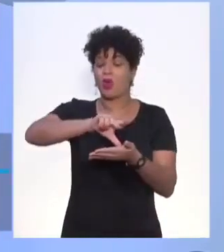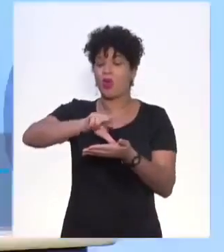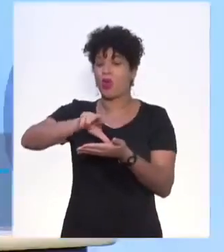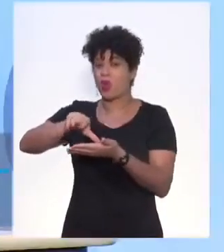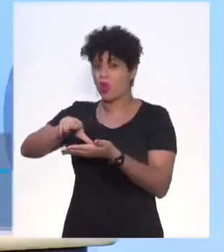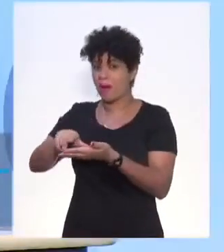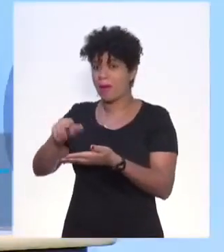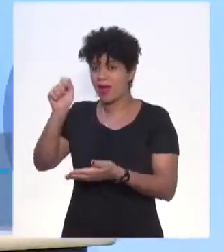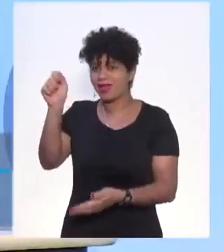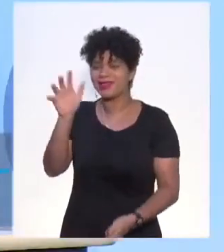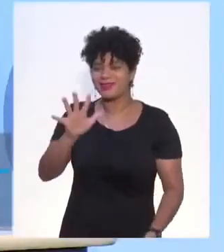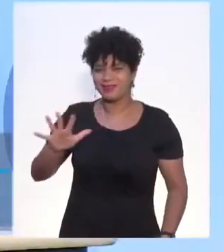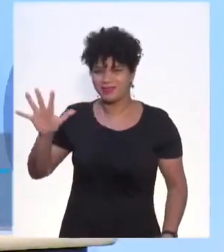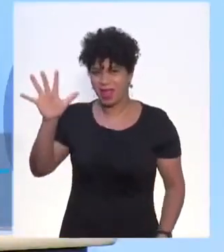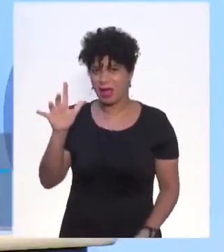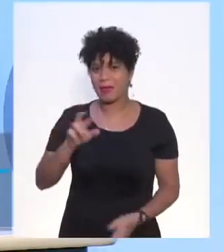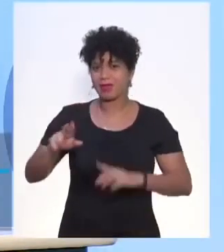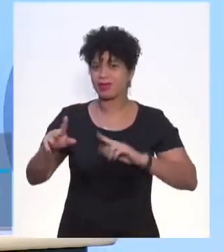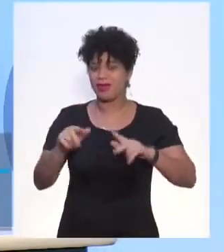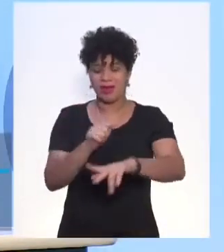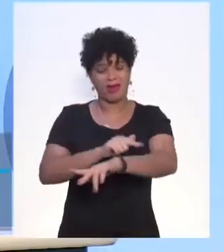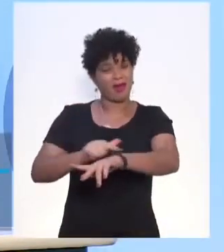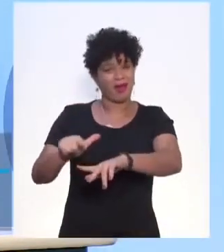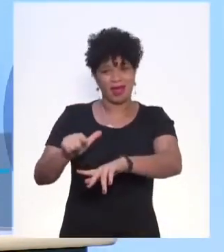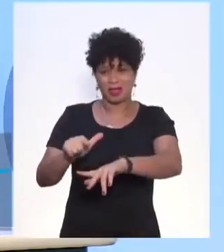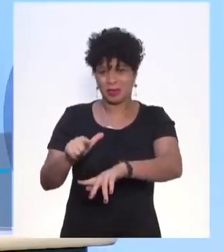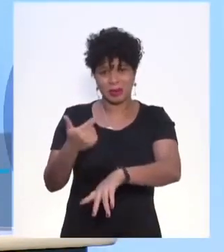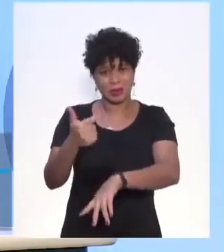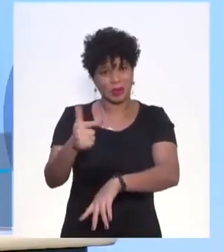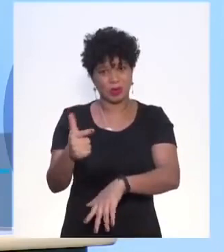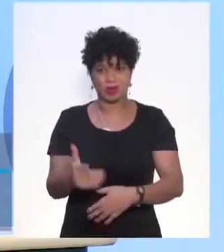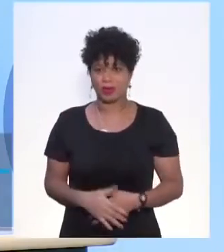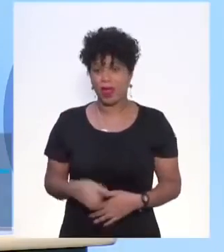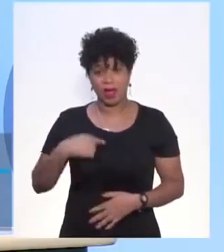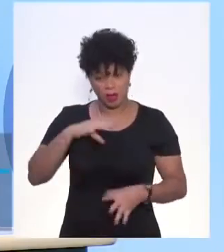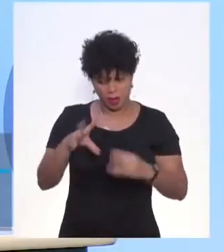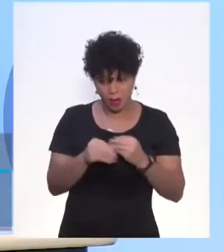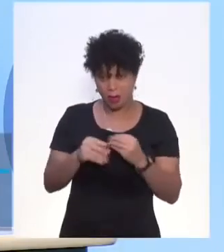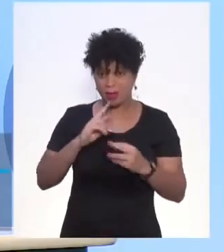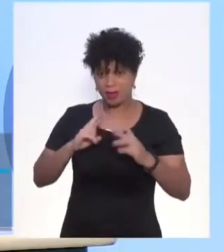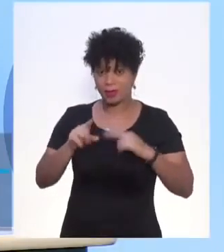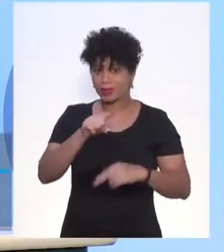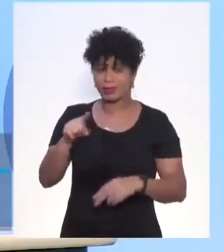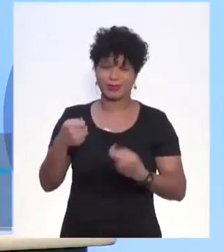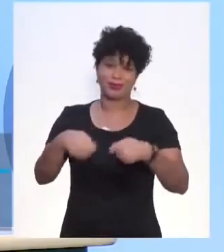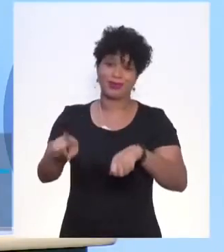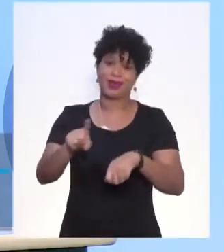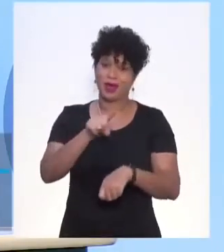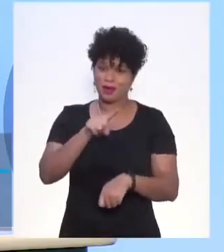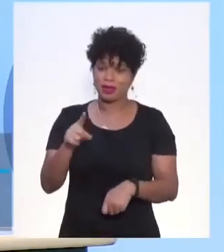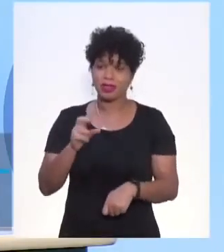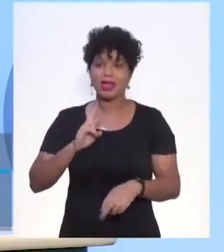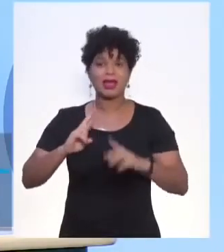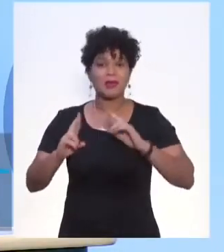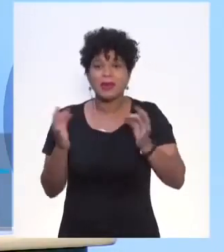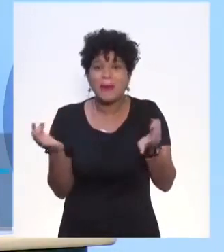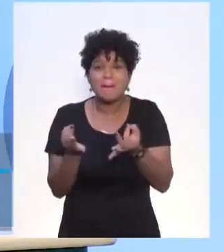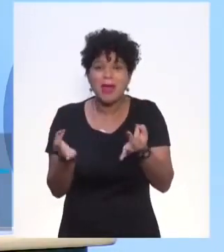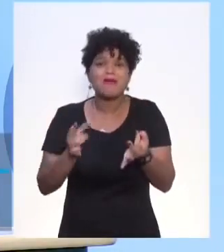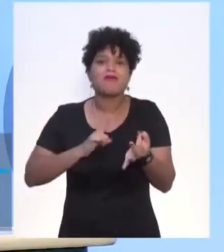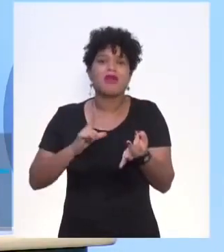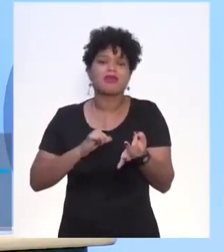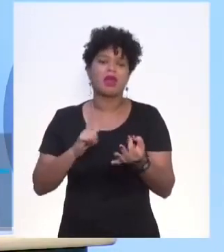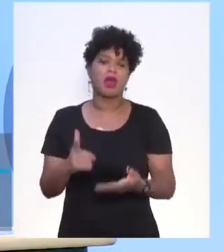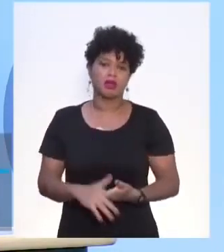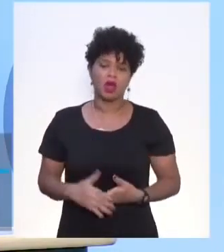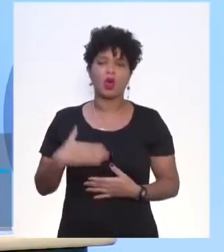africana. Exatamente, eu não vou nem complementar essas respostas porque elas estão pontuais, elas estão perfeitas. É